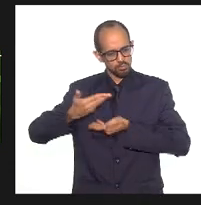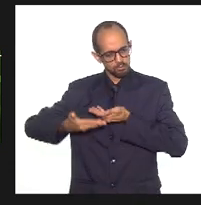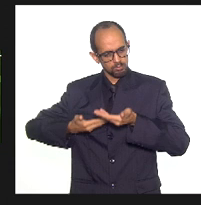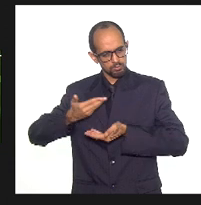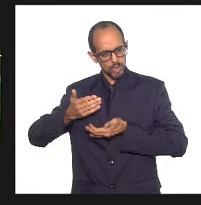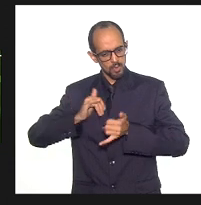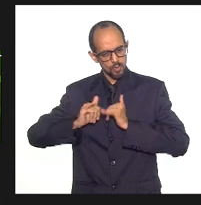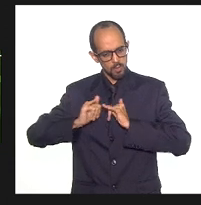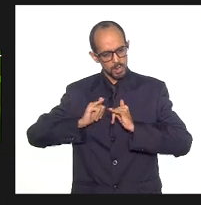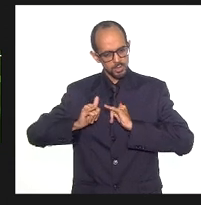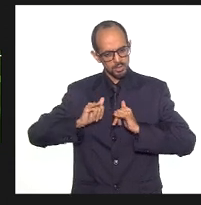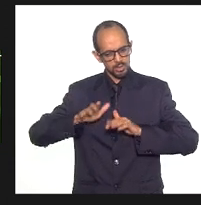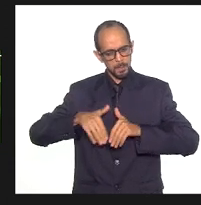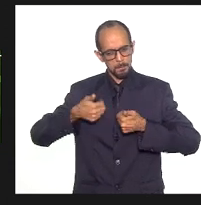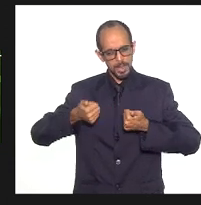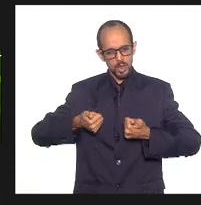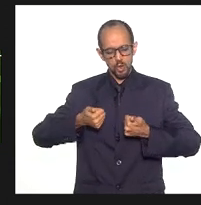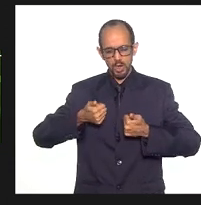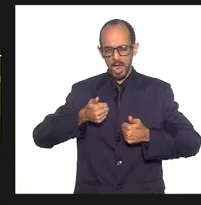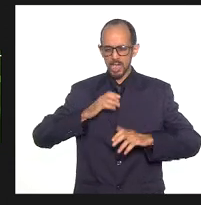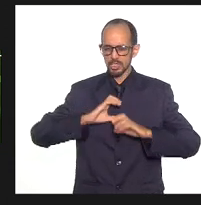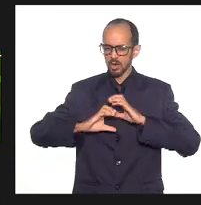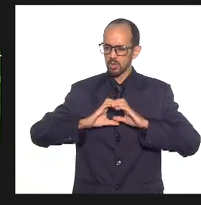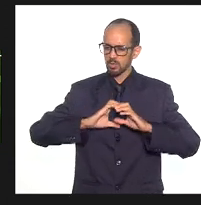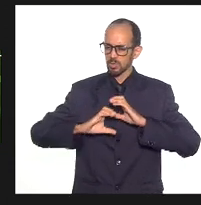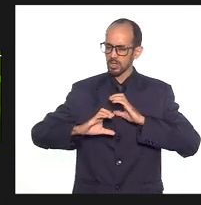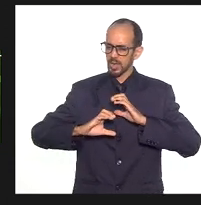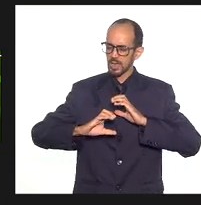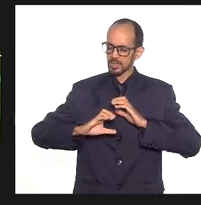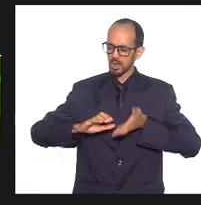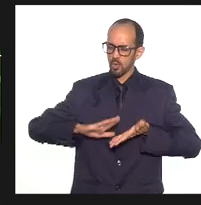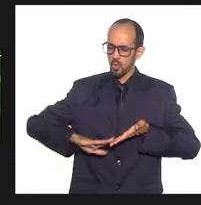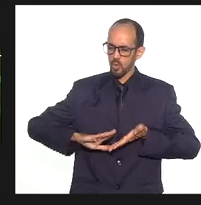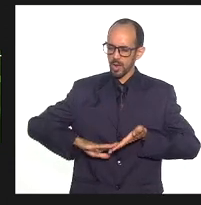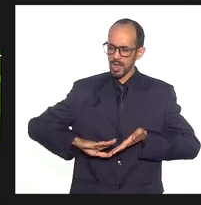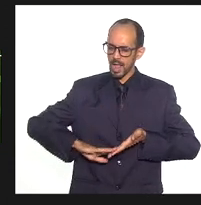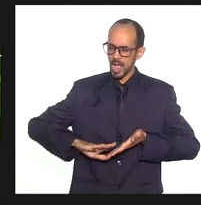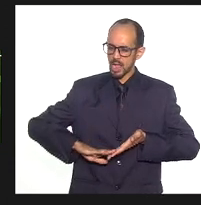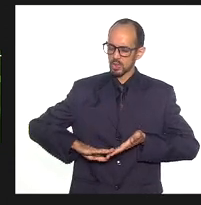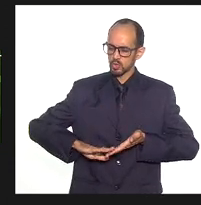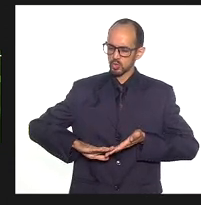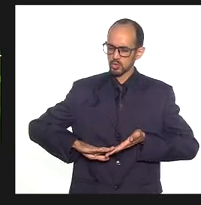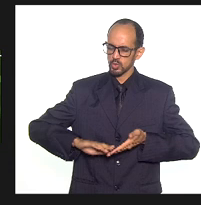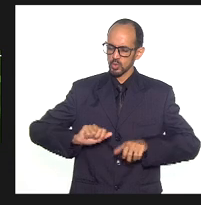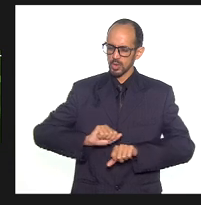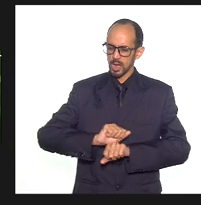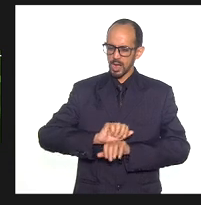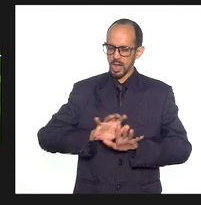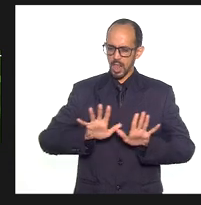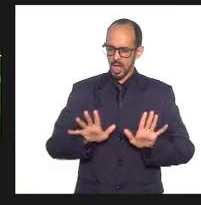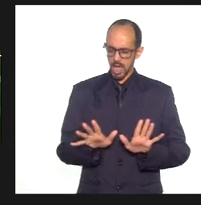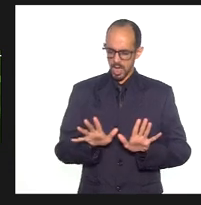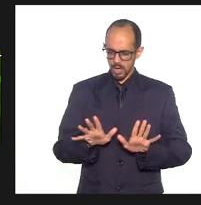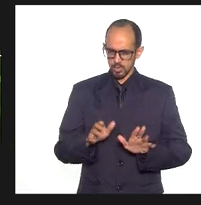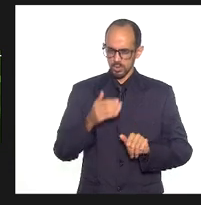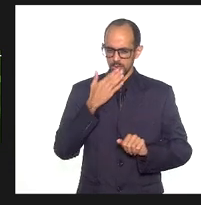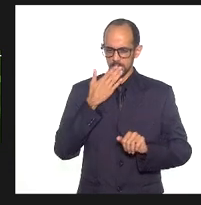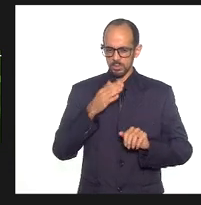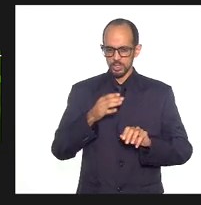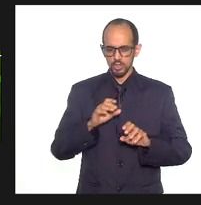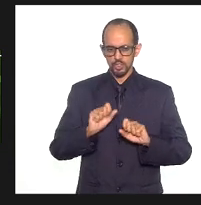melhorar essa linguagem, né? O gasto no seu menor nível disponível, visível e o pedido